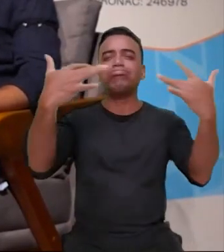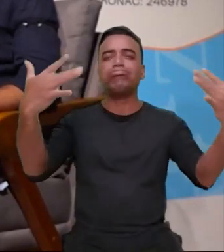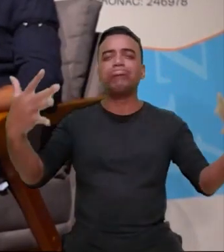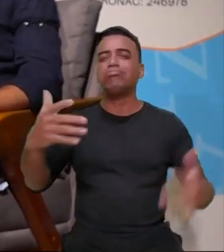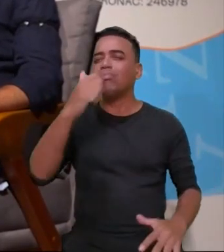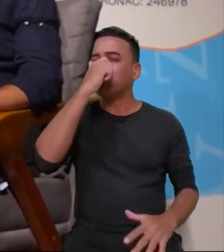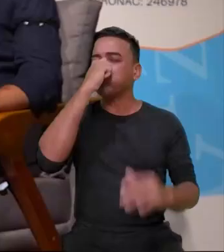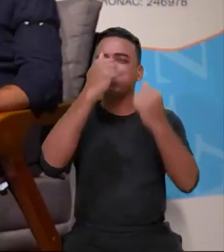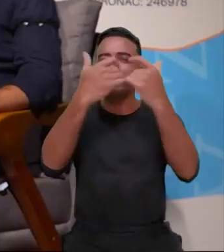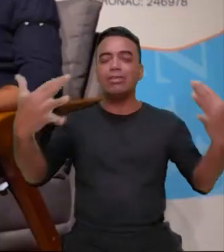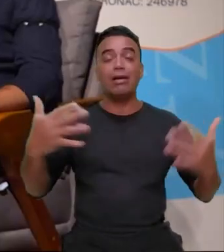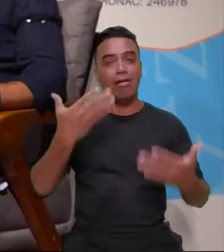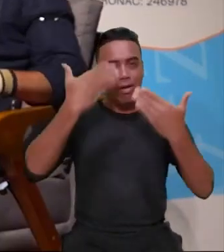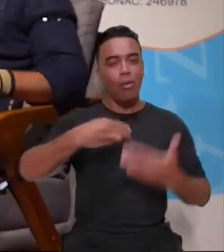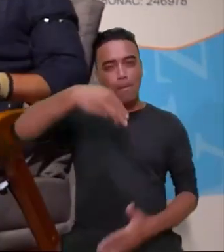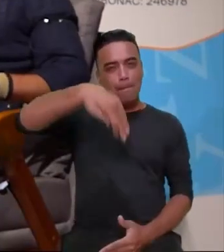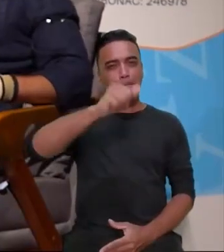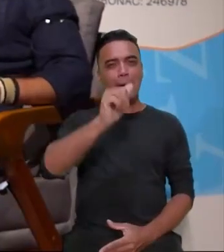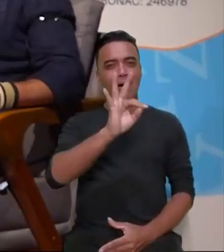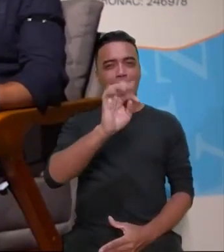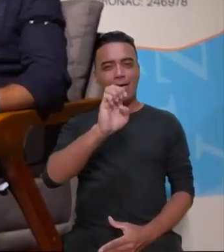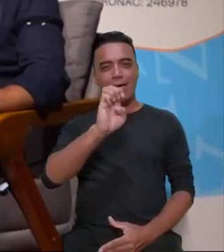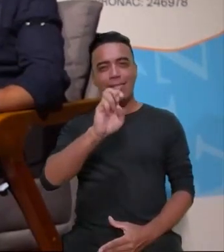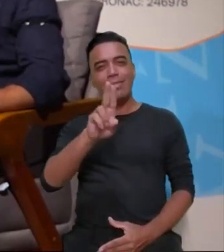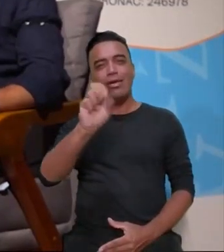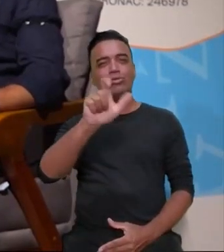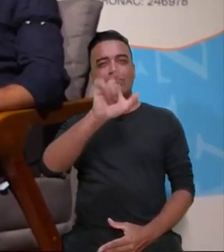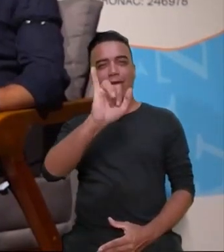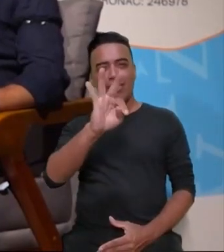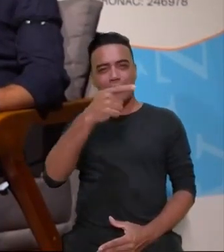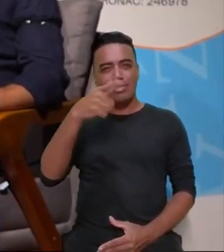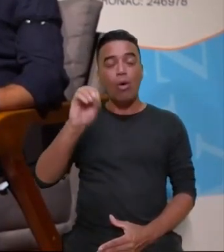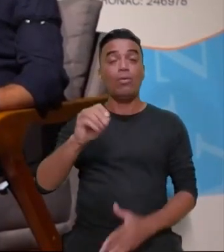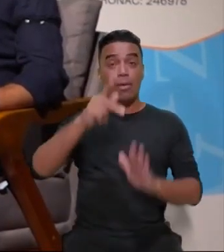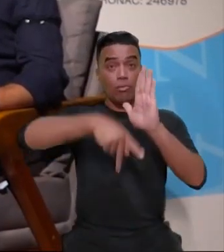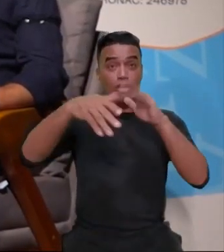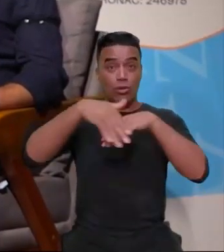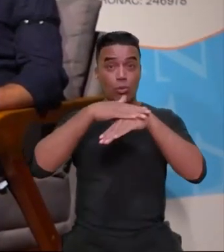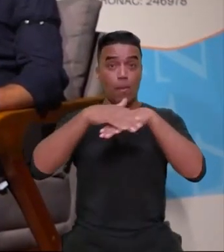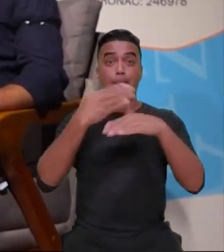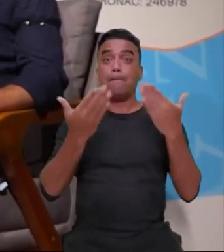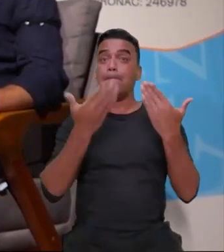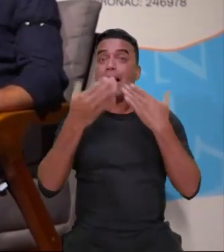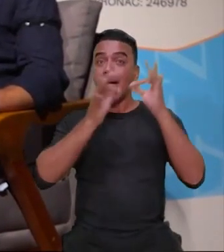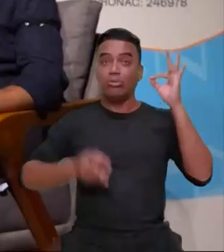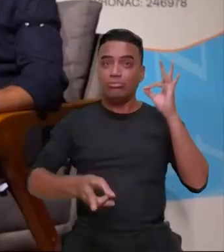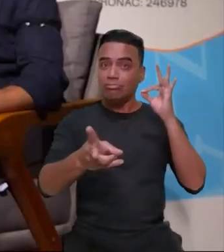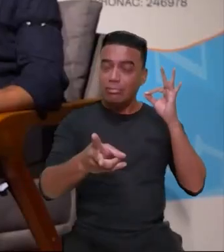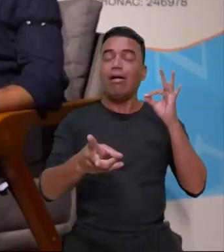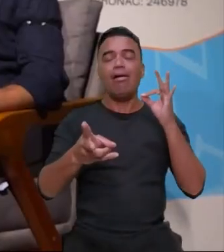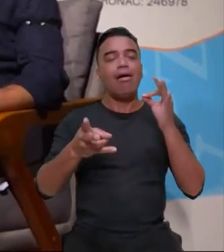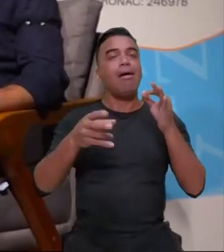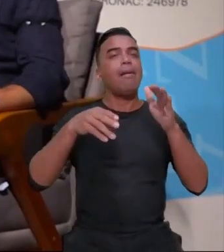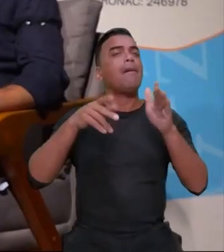uma mesinha que carrega uma jarra de água, copos e livros. Ao fundo estão os banners em tons de branco, azul, rosa, roxo e